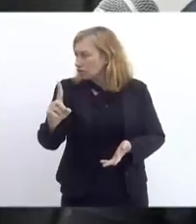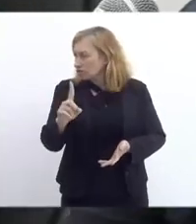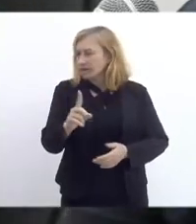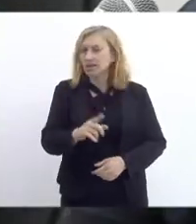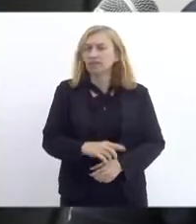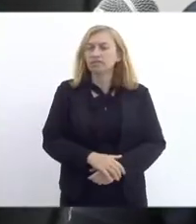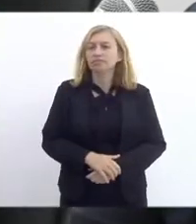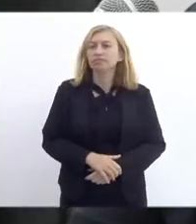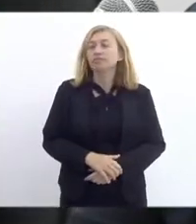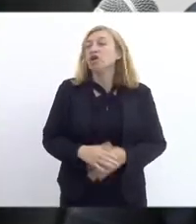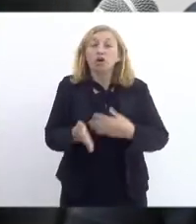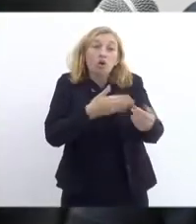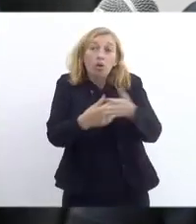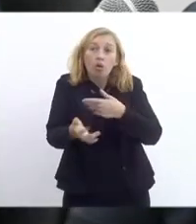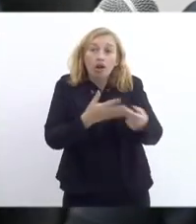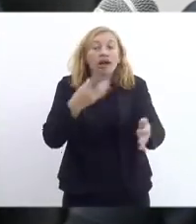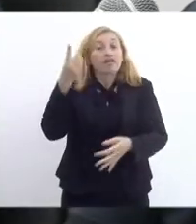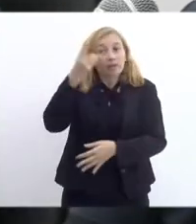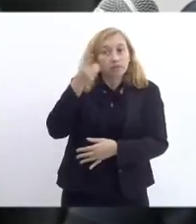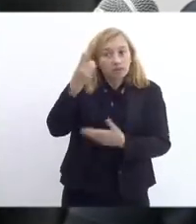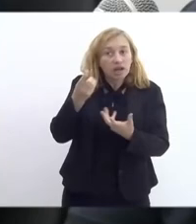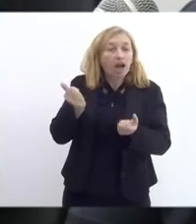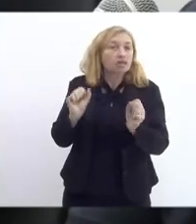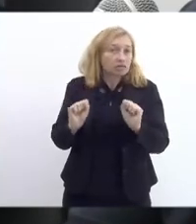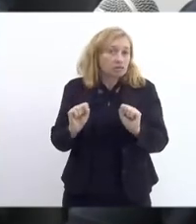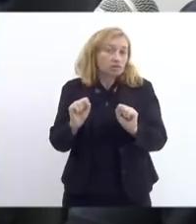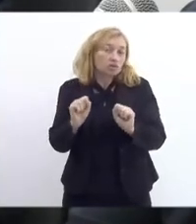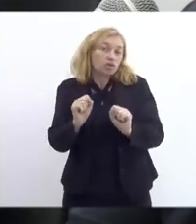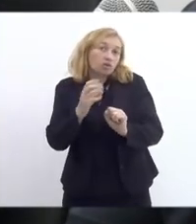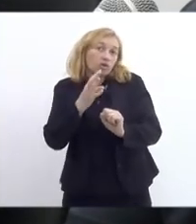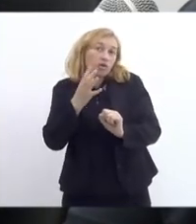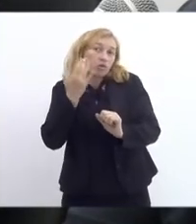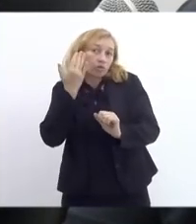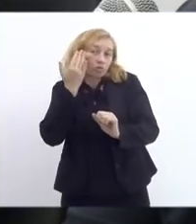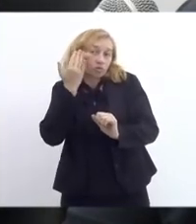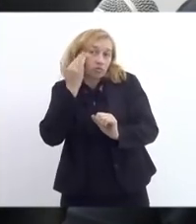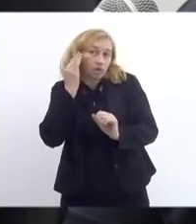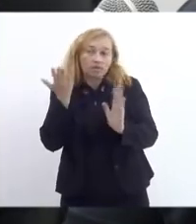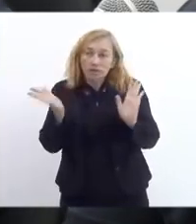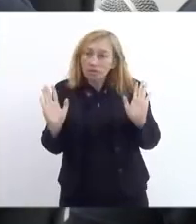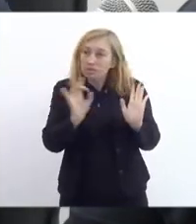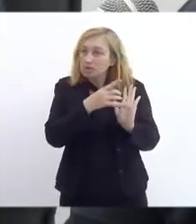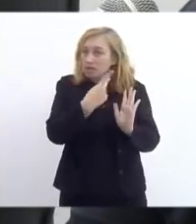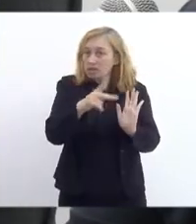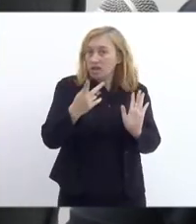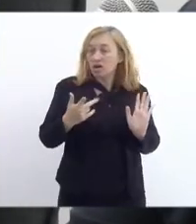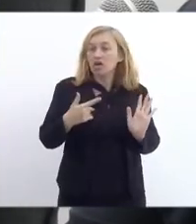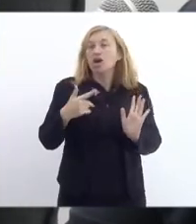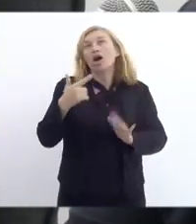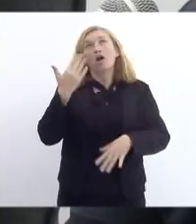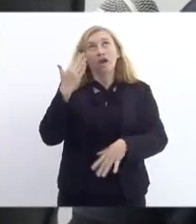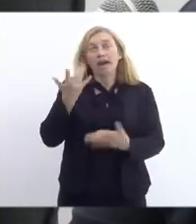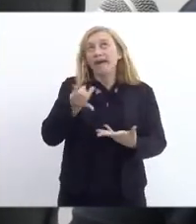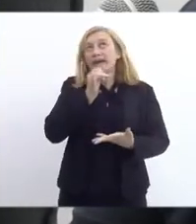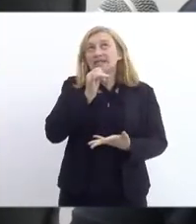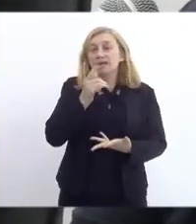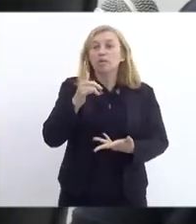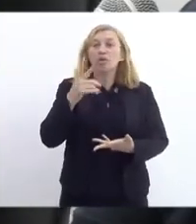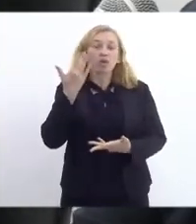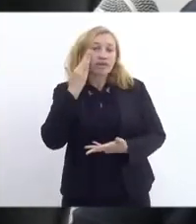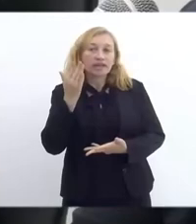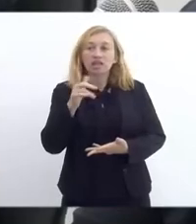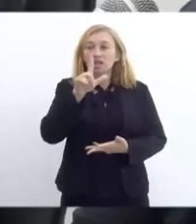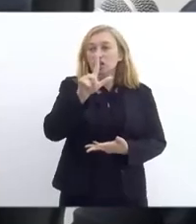outro deputado... Você pode fazer. Pode fazer. Gente, eu entendo que o Luiz Gama merece um dia específico.